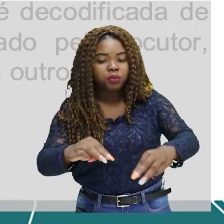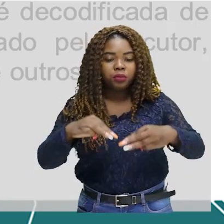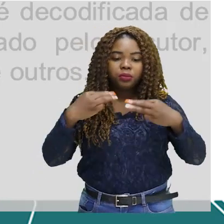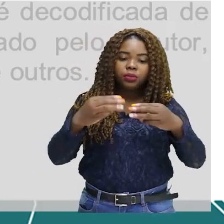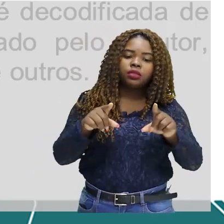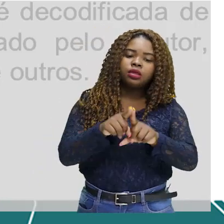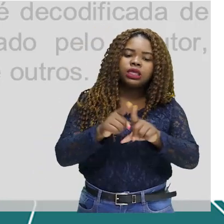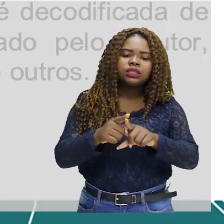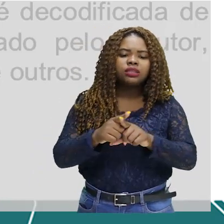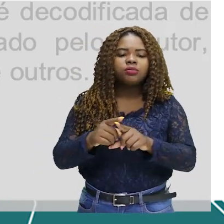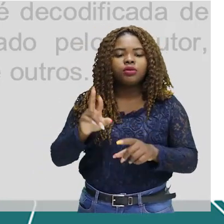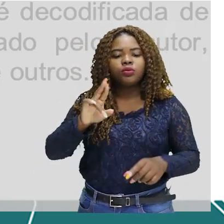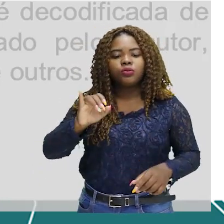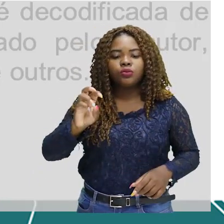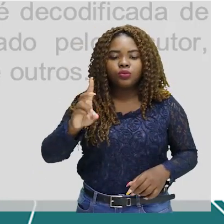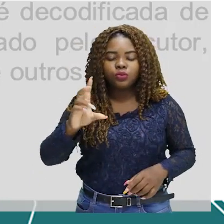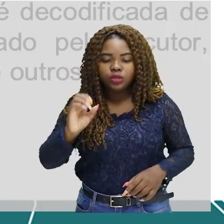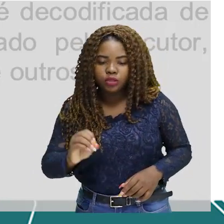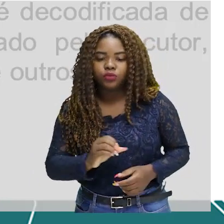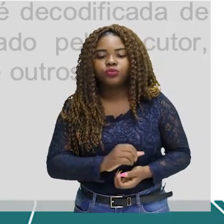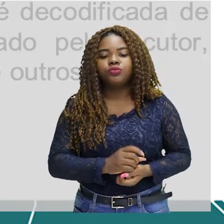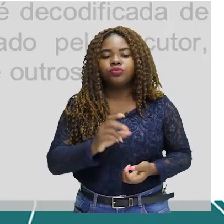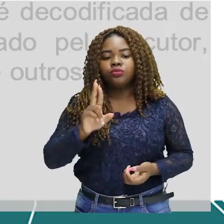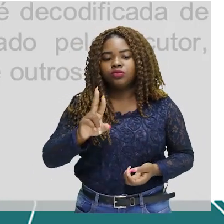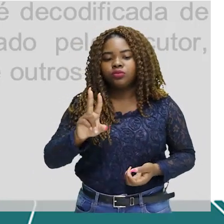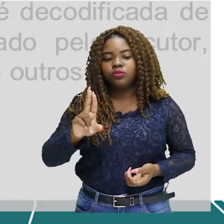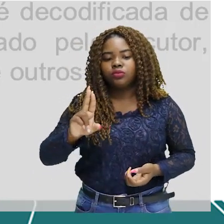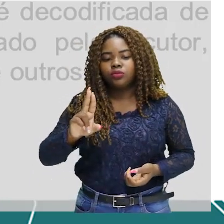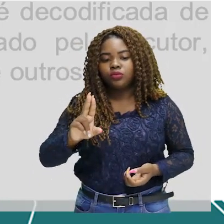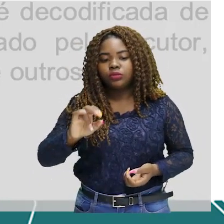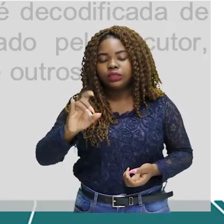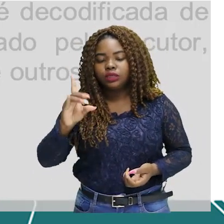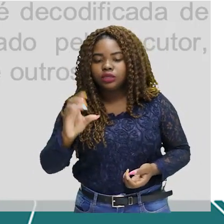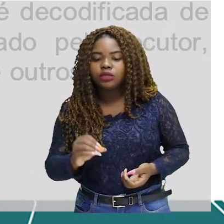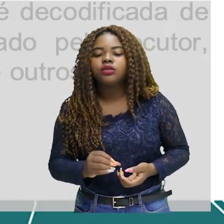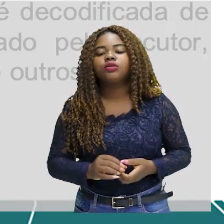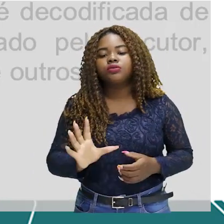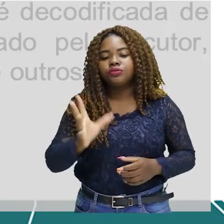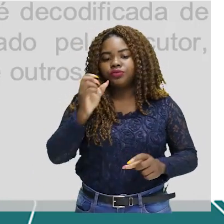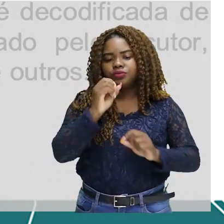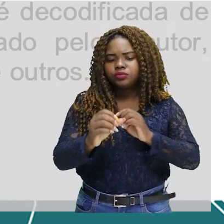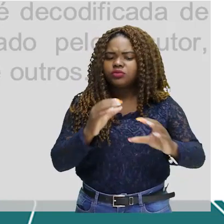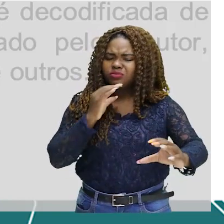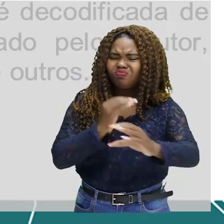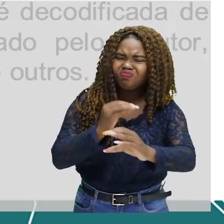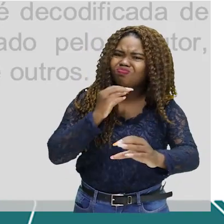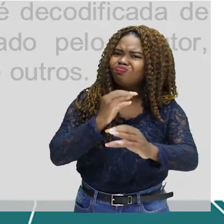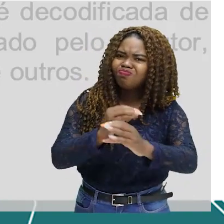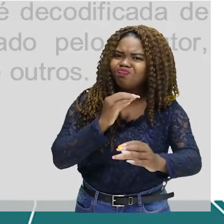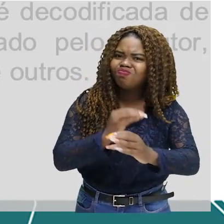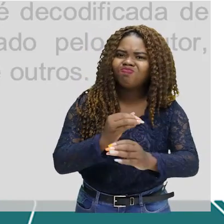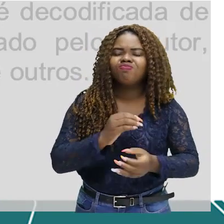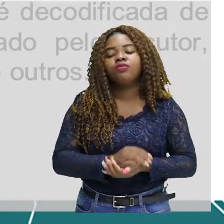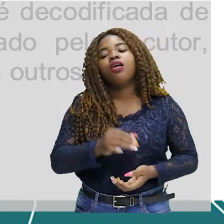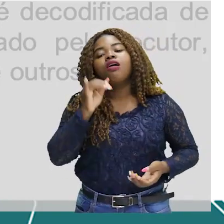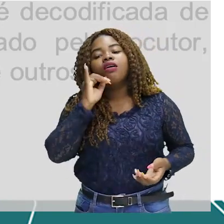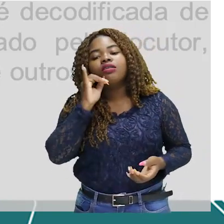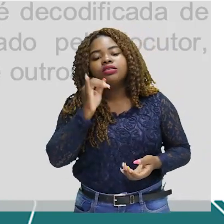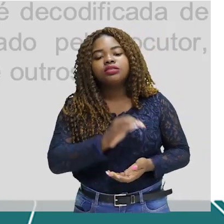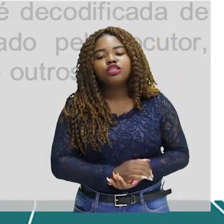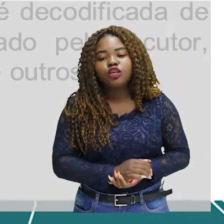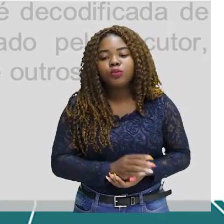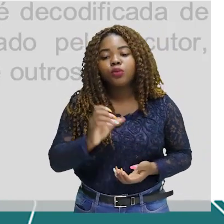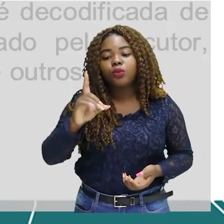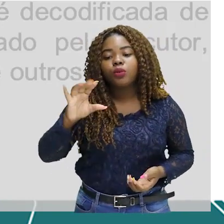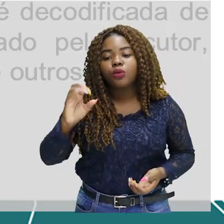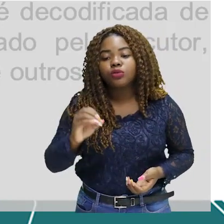e o ruído na comunicação. Ele ocorre quando a mensagem não é decodificada de forma correta pelo interlocutor. Por exemplo, o código